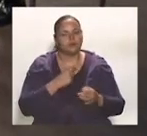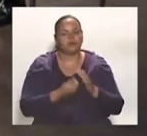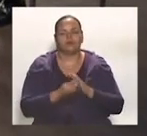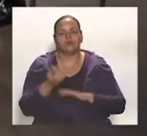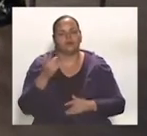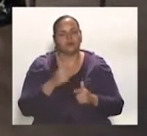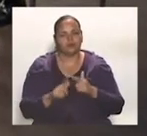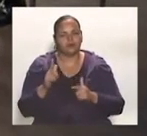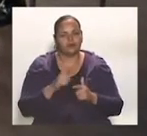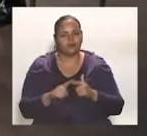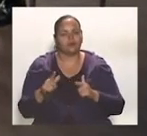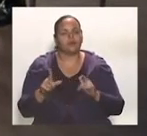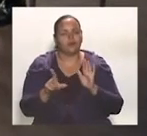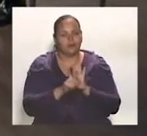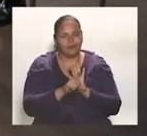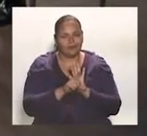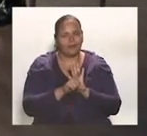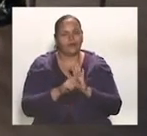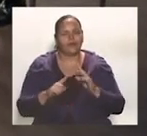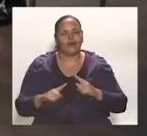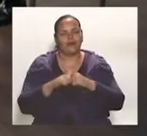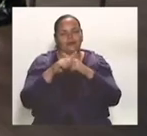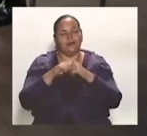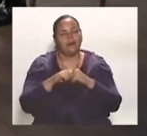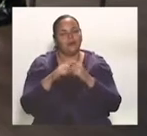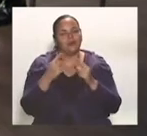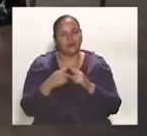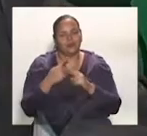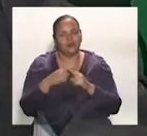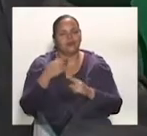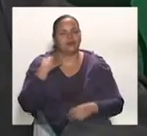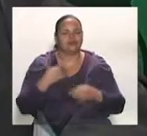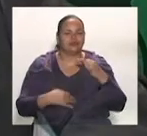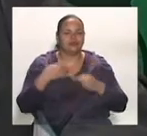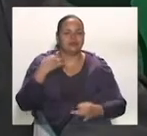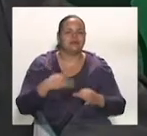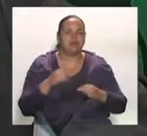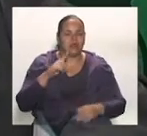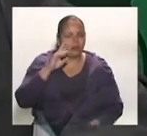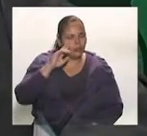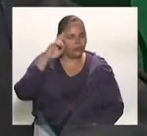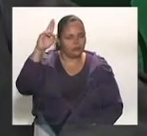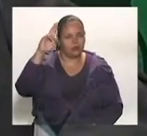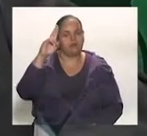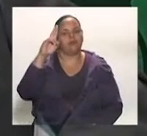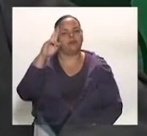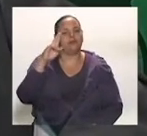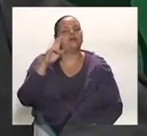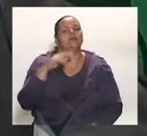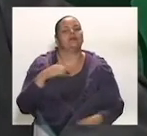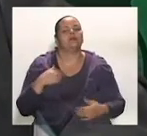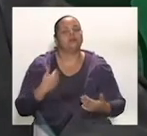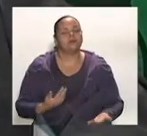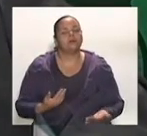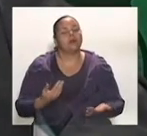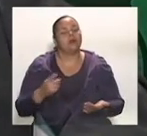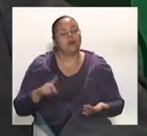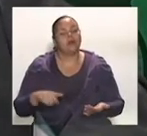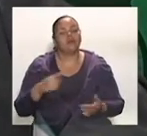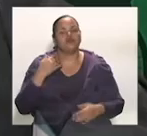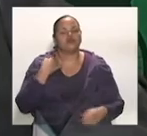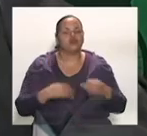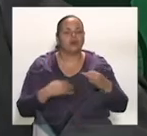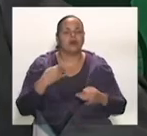que foi passada, mas não existe nada nesse sentido. E esse tribunal de doping ele pode ter vários problemas de conflitar com a legislação